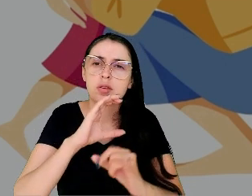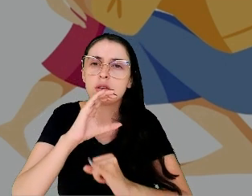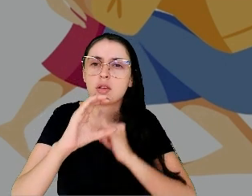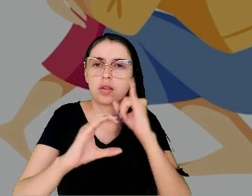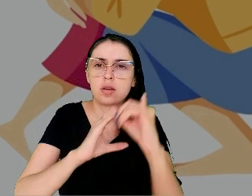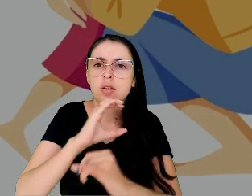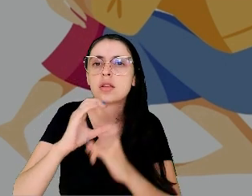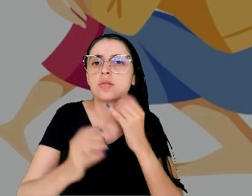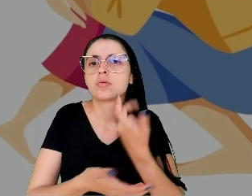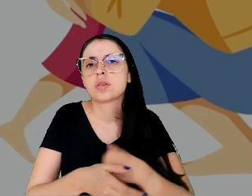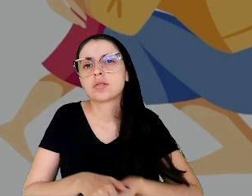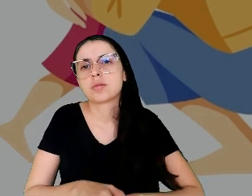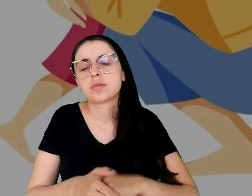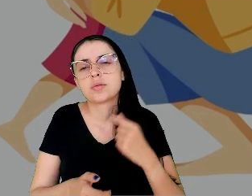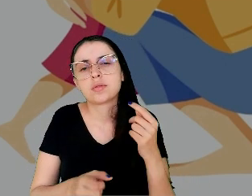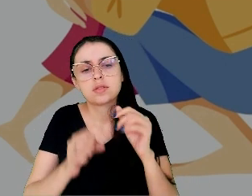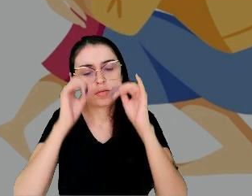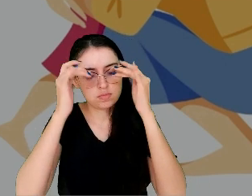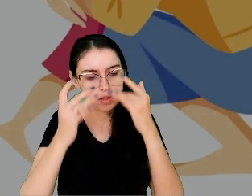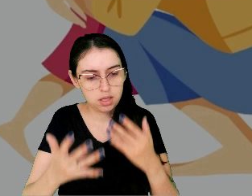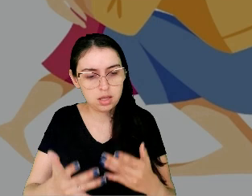que expressam